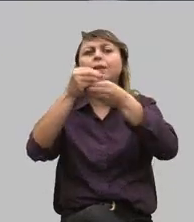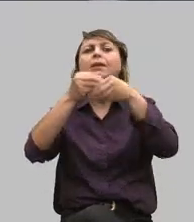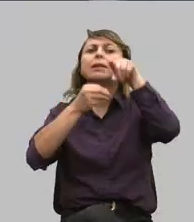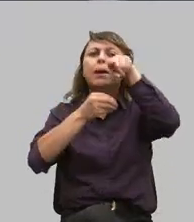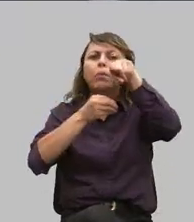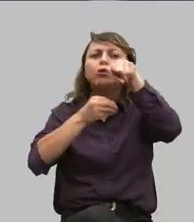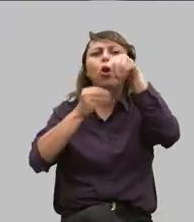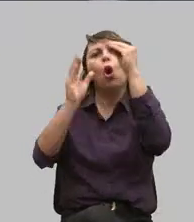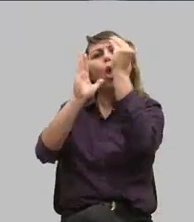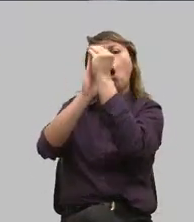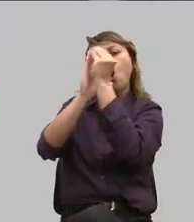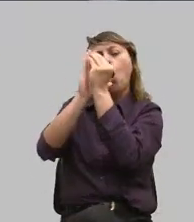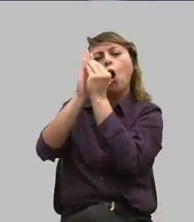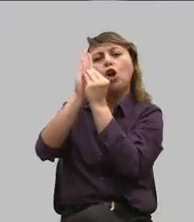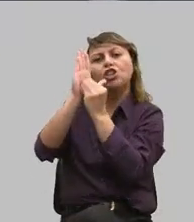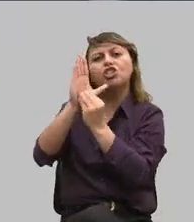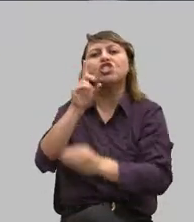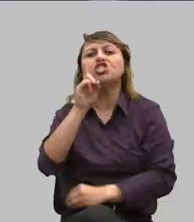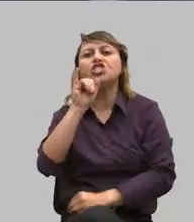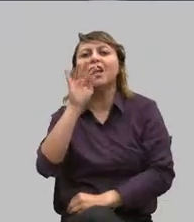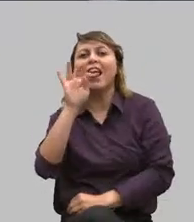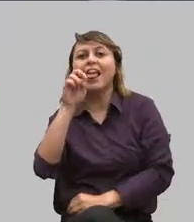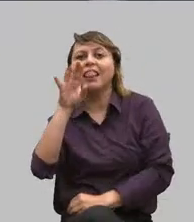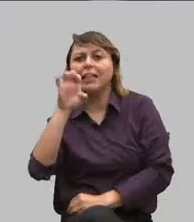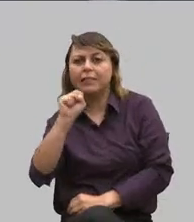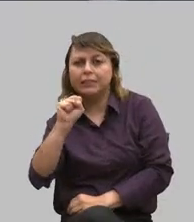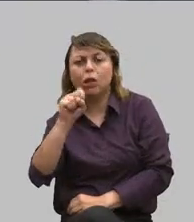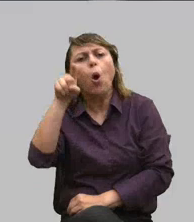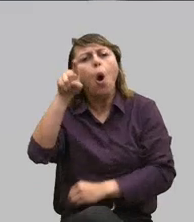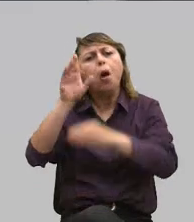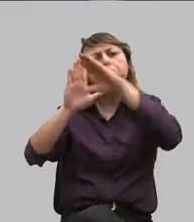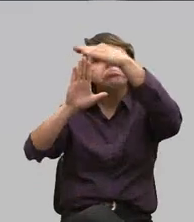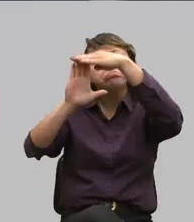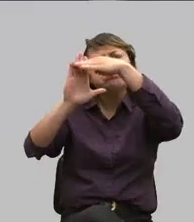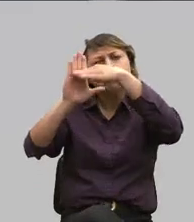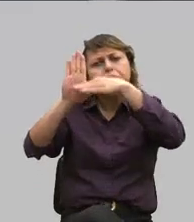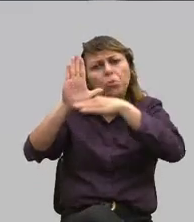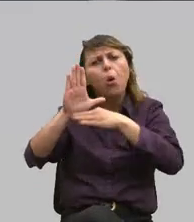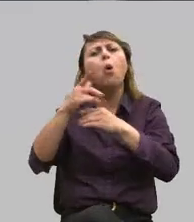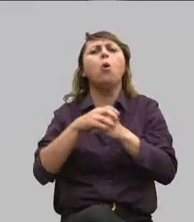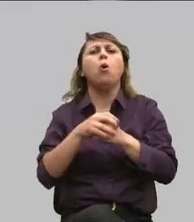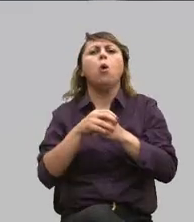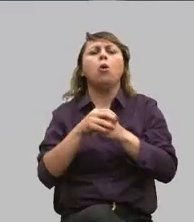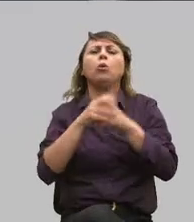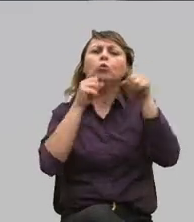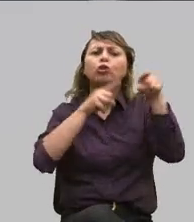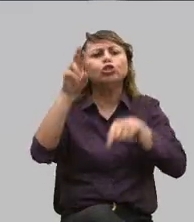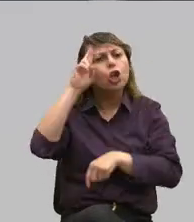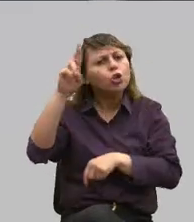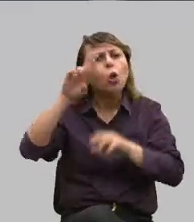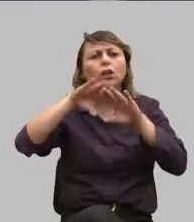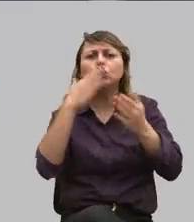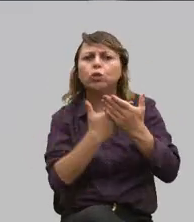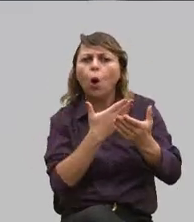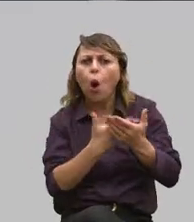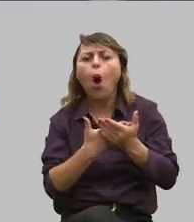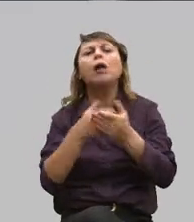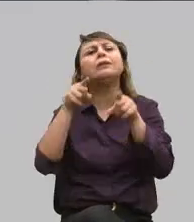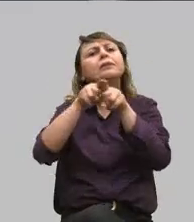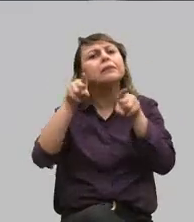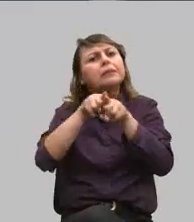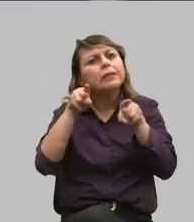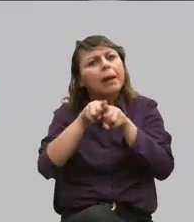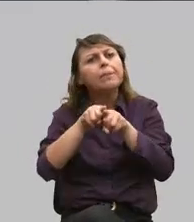diretrizes de como que o diretor da Escola Como que o gestor da unidade básica de saúde e seus servidores vão